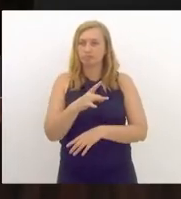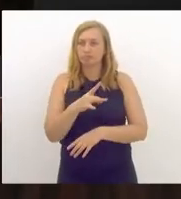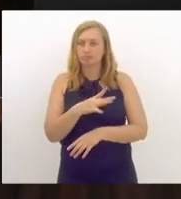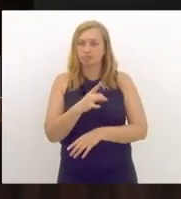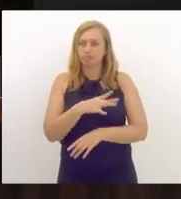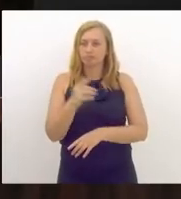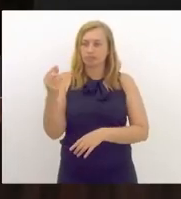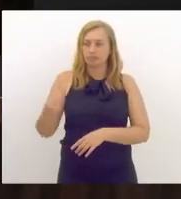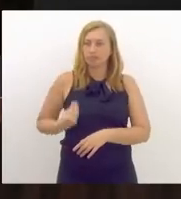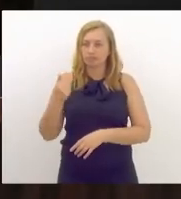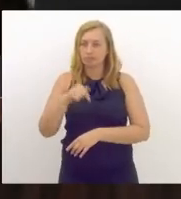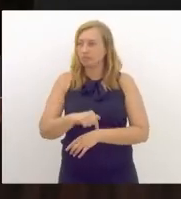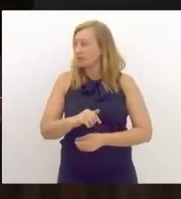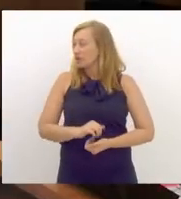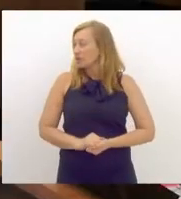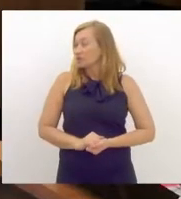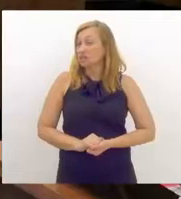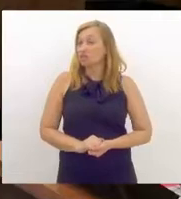obrigado